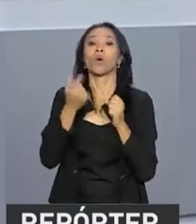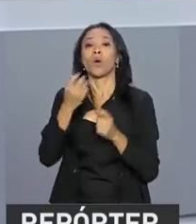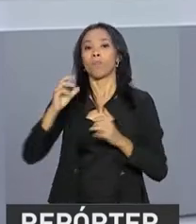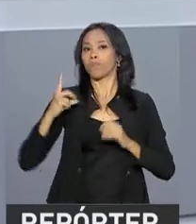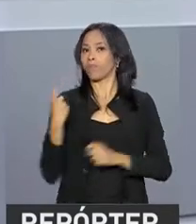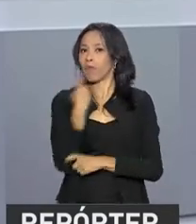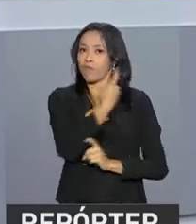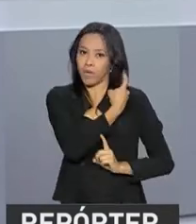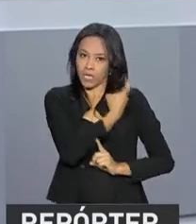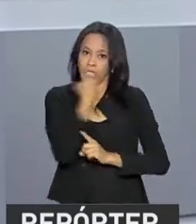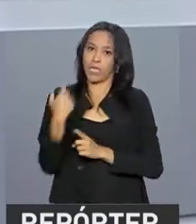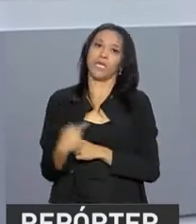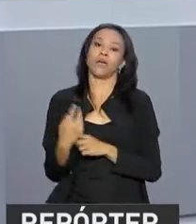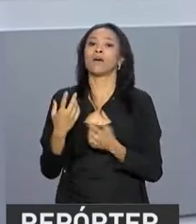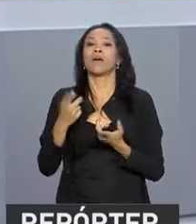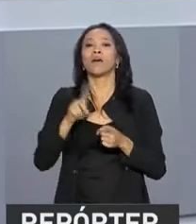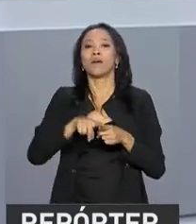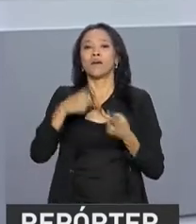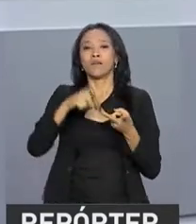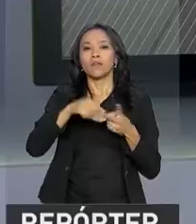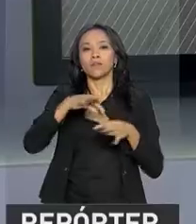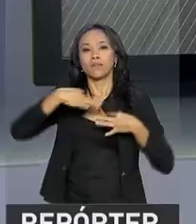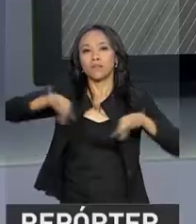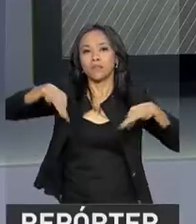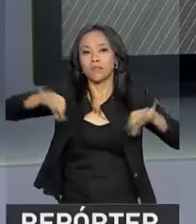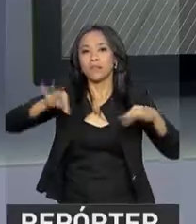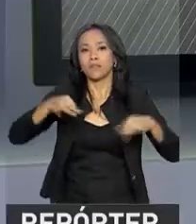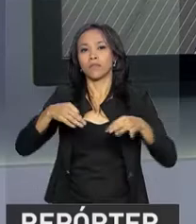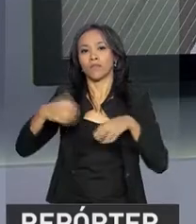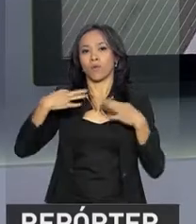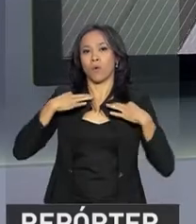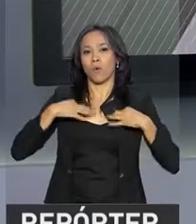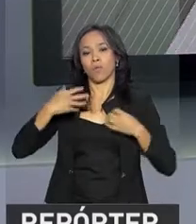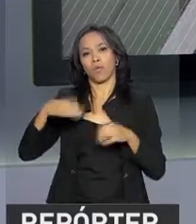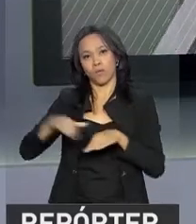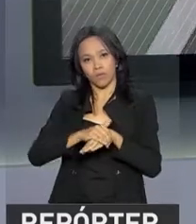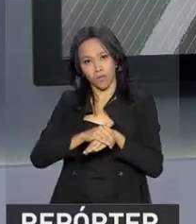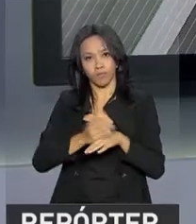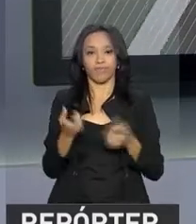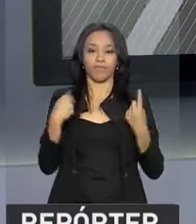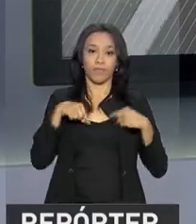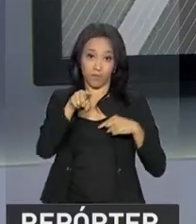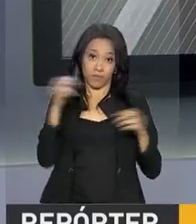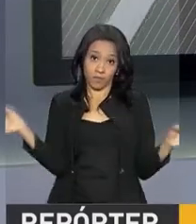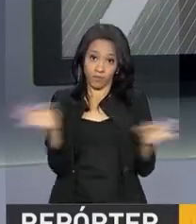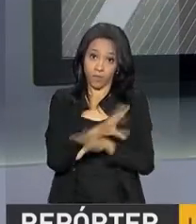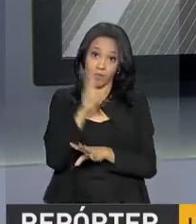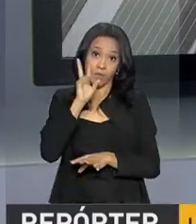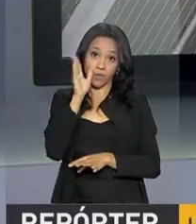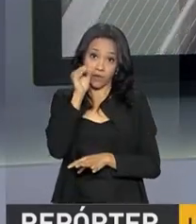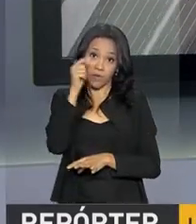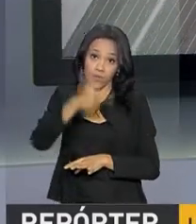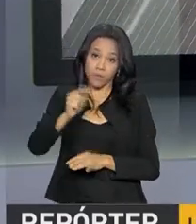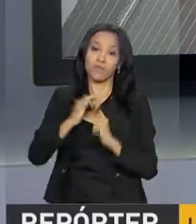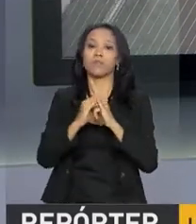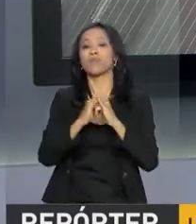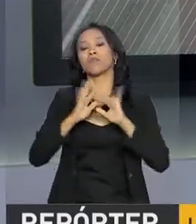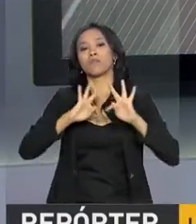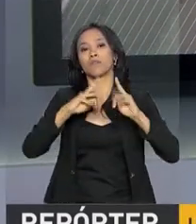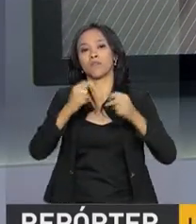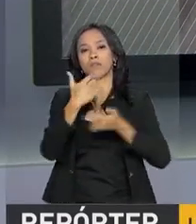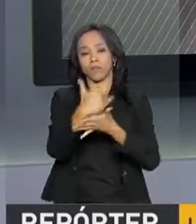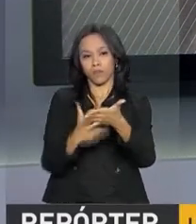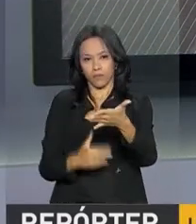tecidos vestuário e calçados nós ficamos por aqui você pode rever as reportagens no youtube e toda a nossa